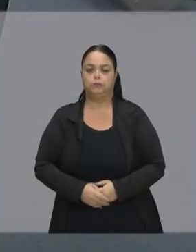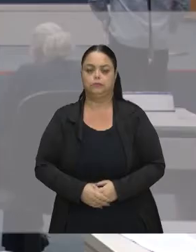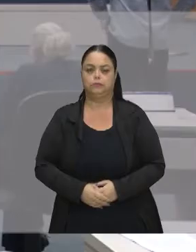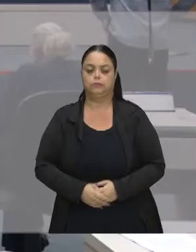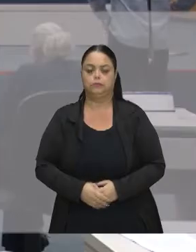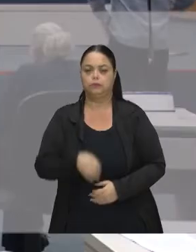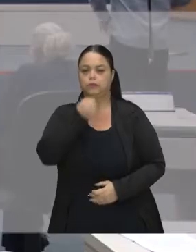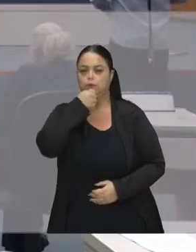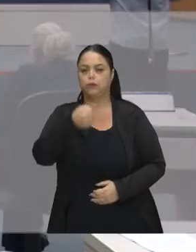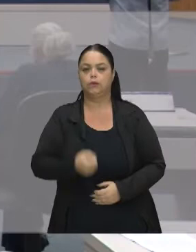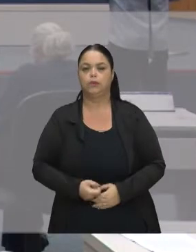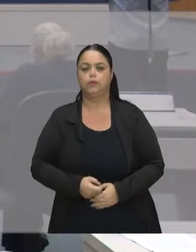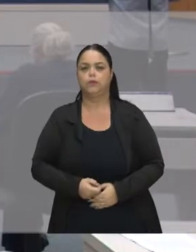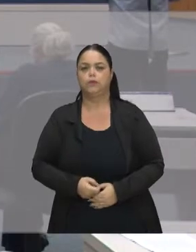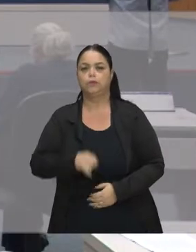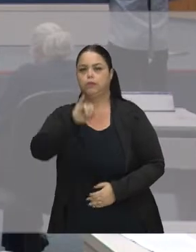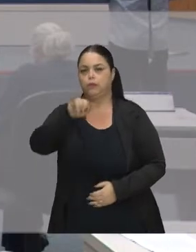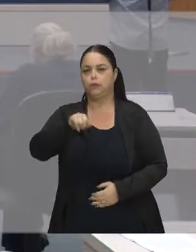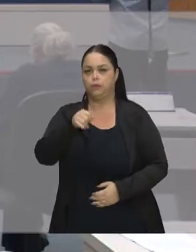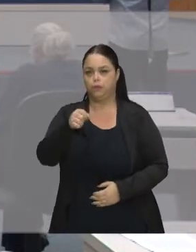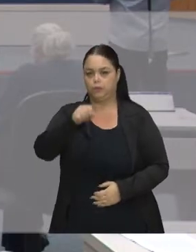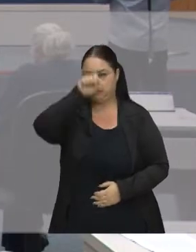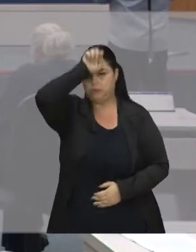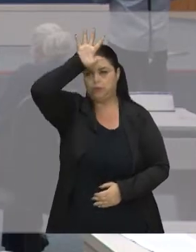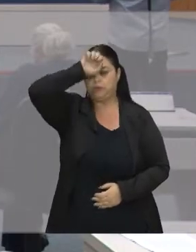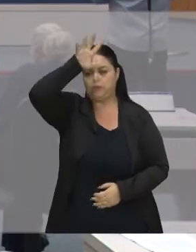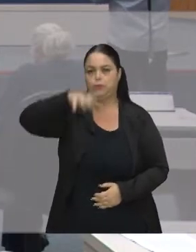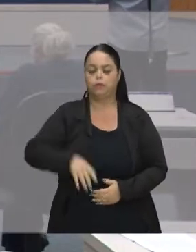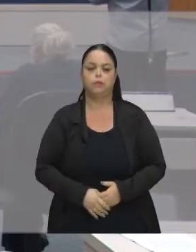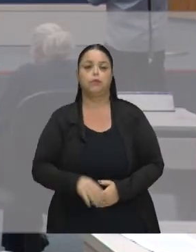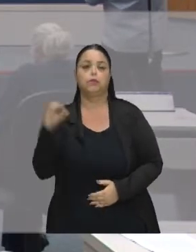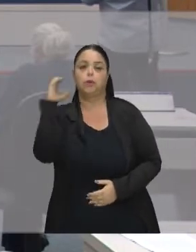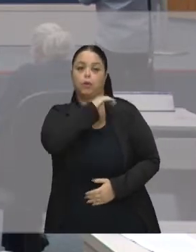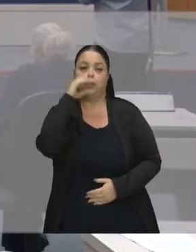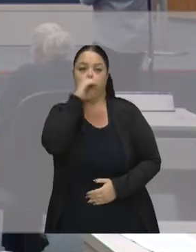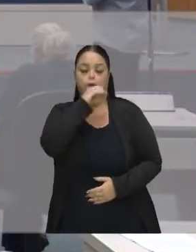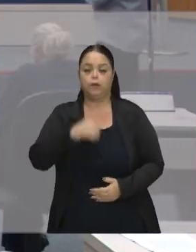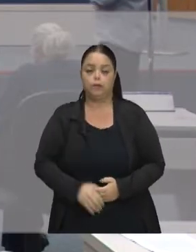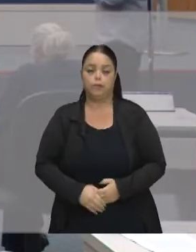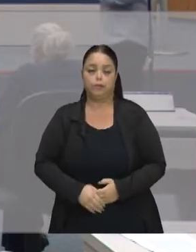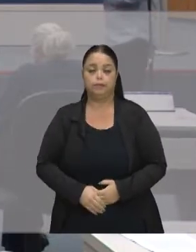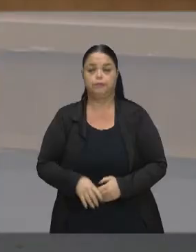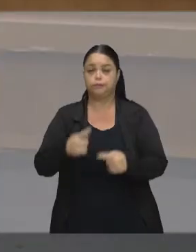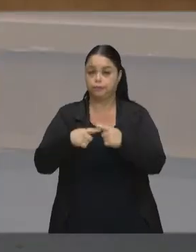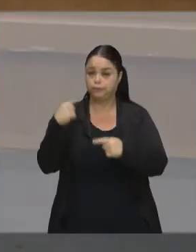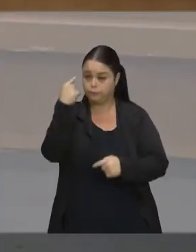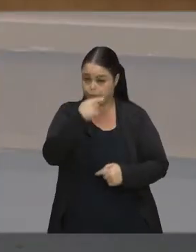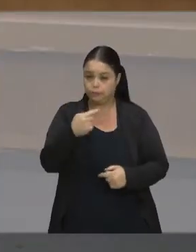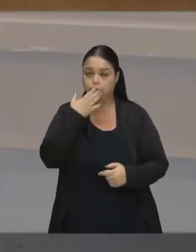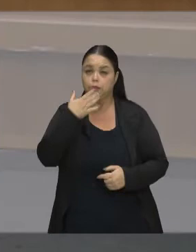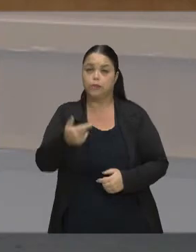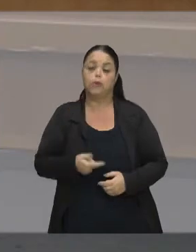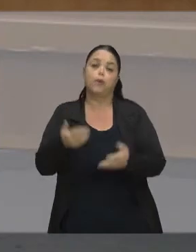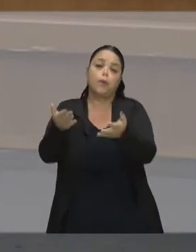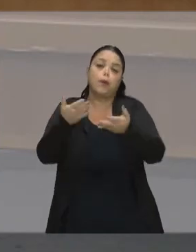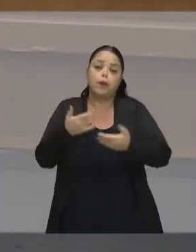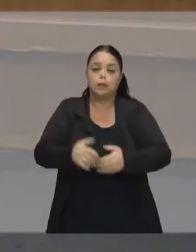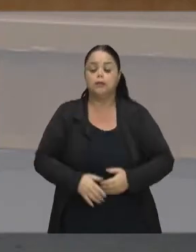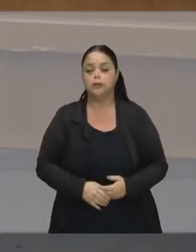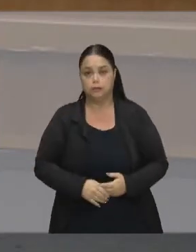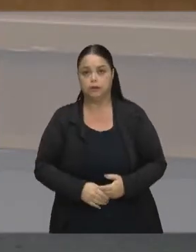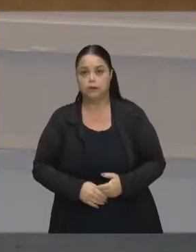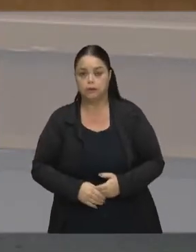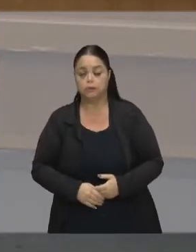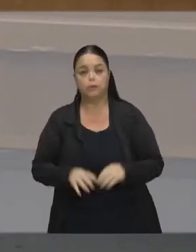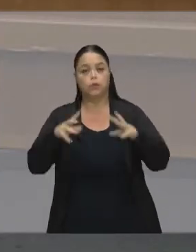Com a palavra, o vereador José Luiz. Senhor presidente, rapidamente, pelo passar da hora, eu queria fazer um convite